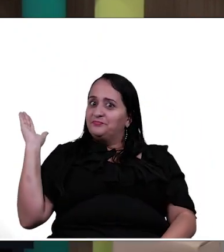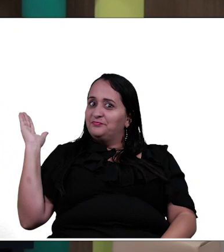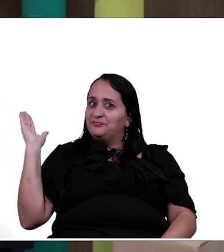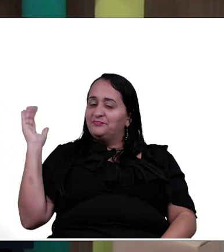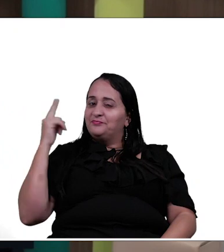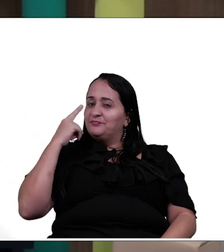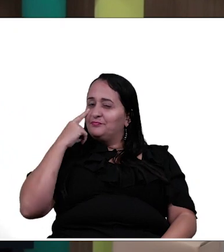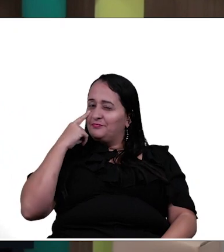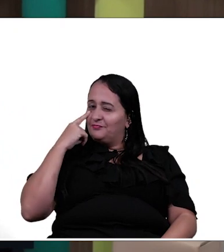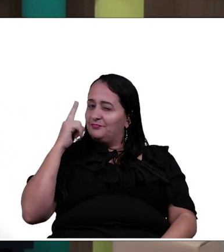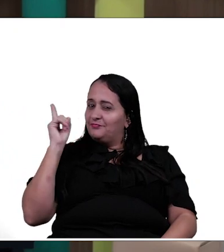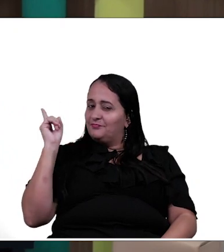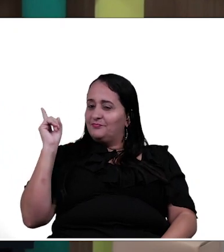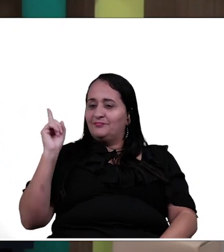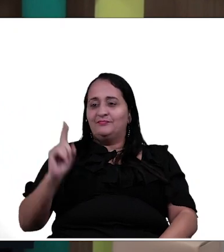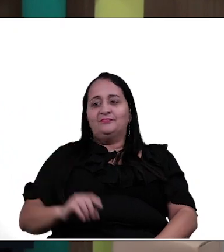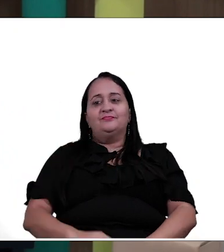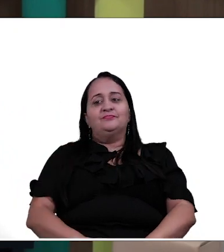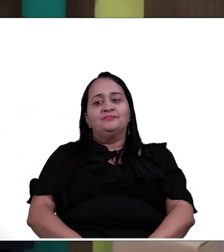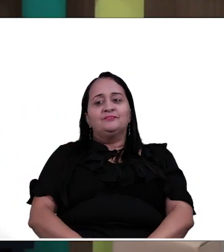periódicas.